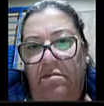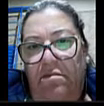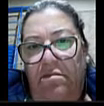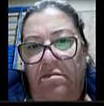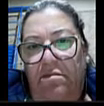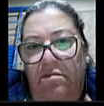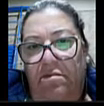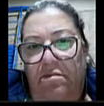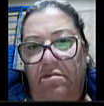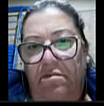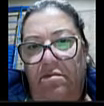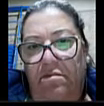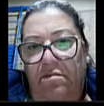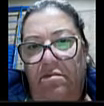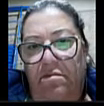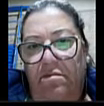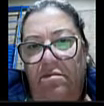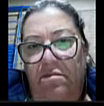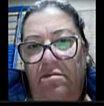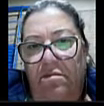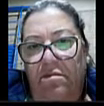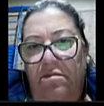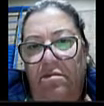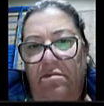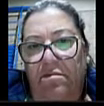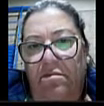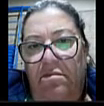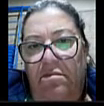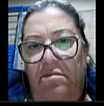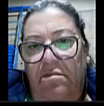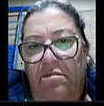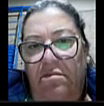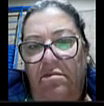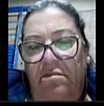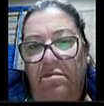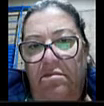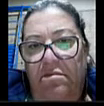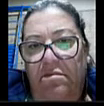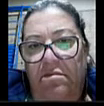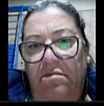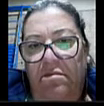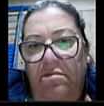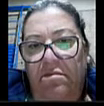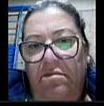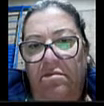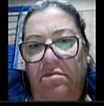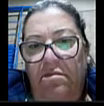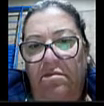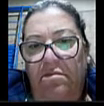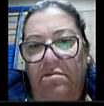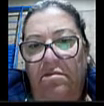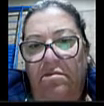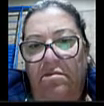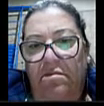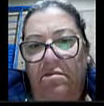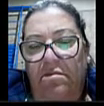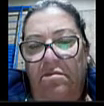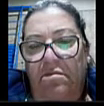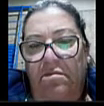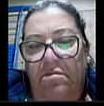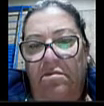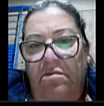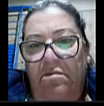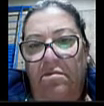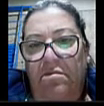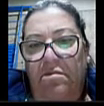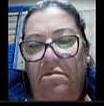segundo critério para diagnóstico é a gente avaliar se a leitura e a escrita dela está pelo menos dois anos abaixo